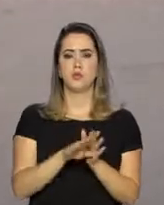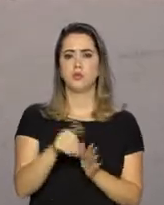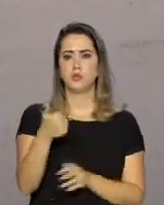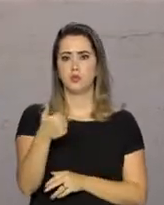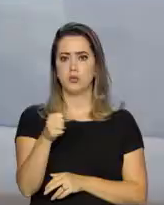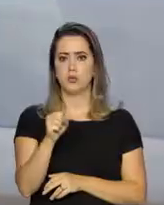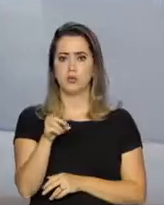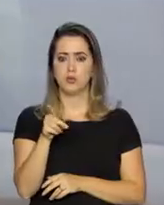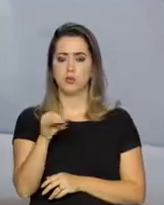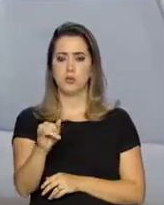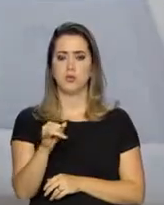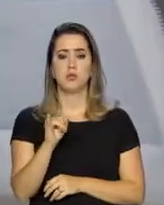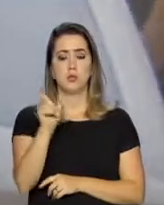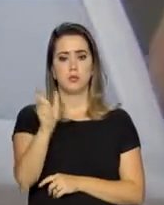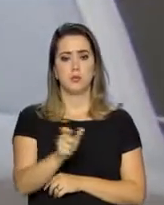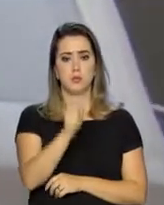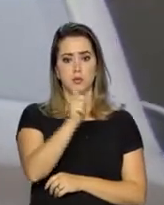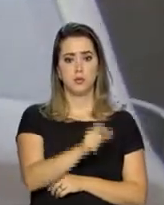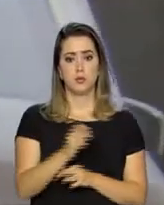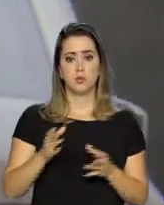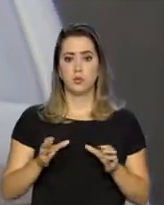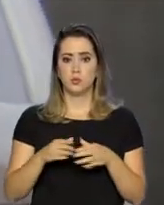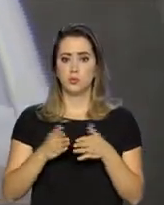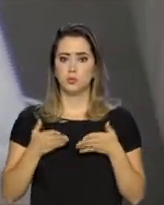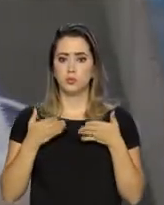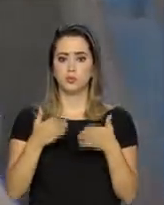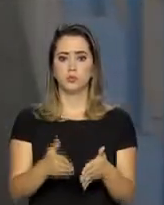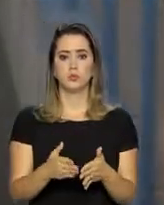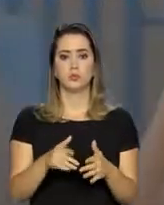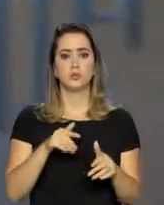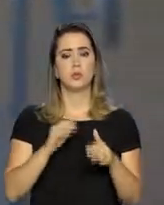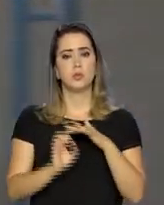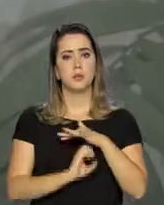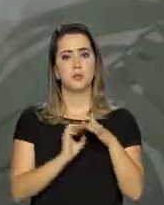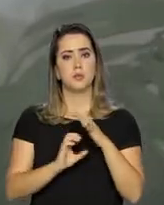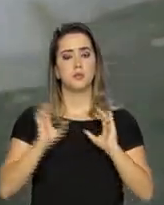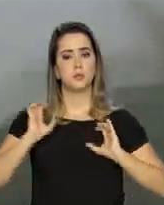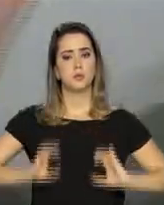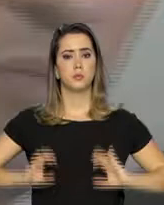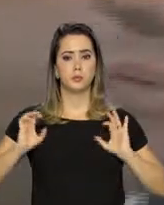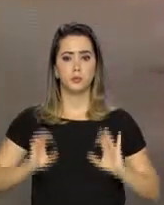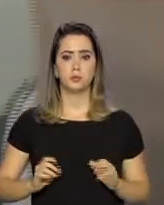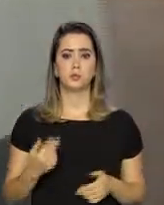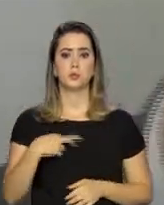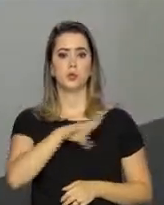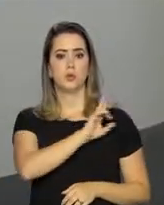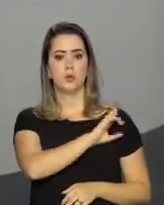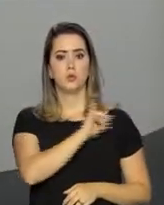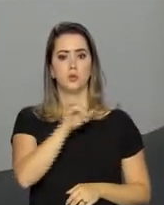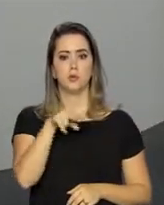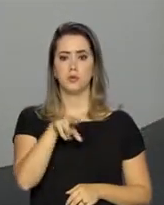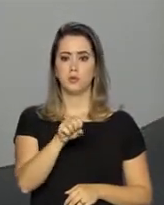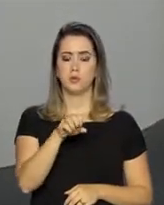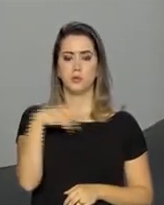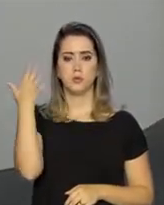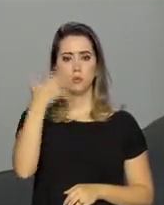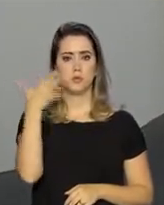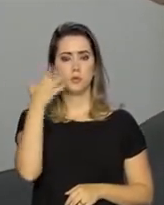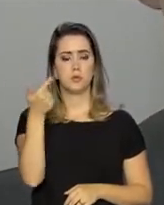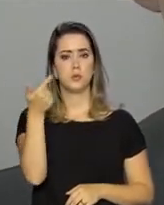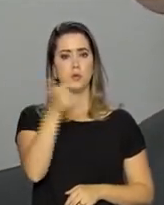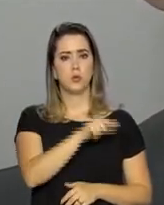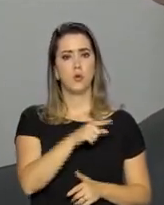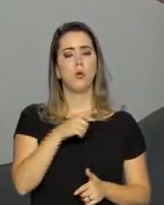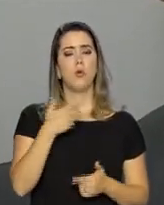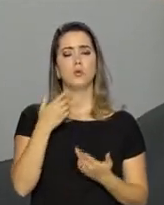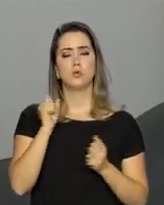dias caso o empregador faça parte do programa empresa cidadã o representante do inss explica outros